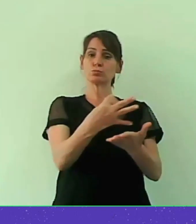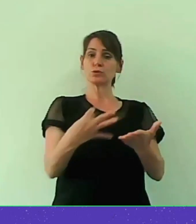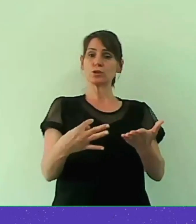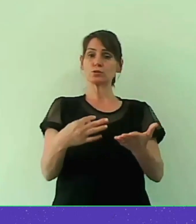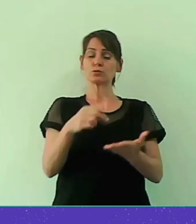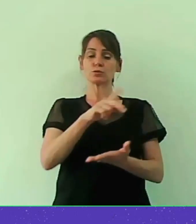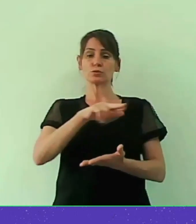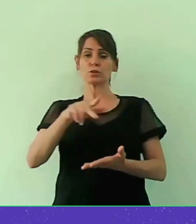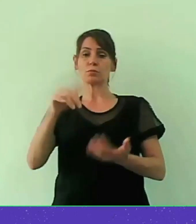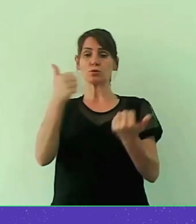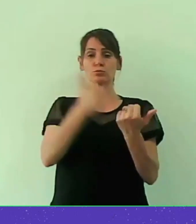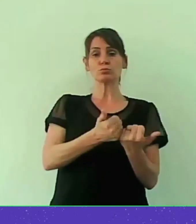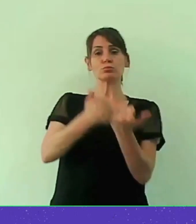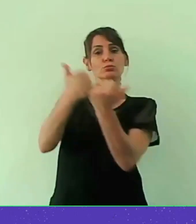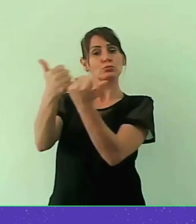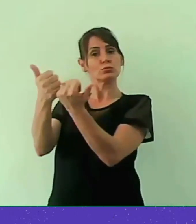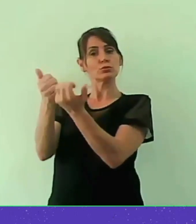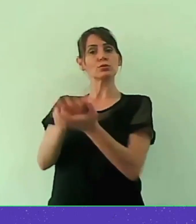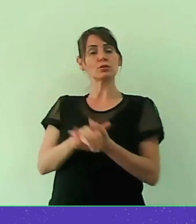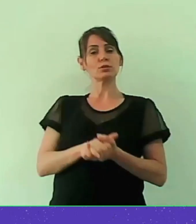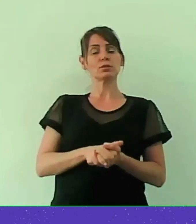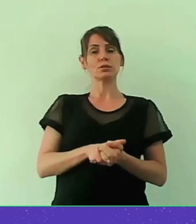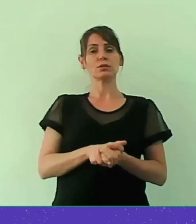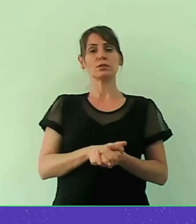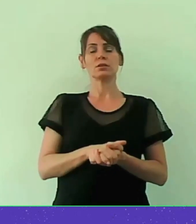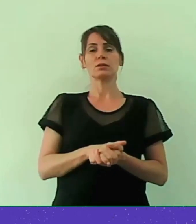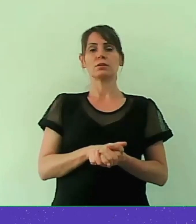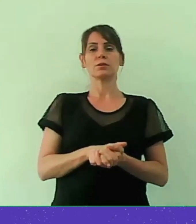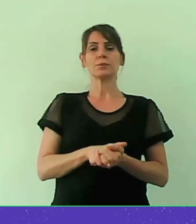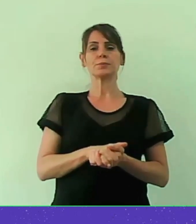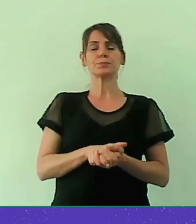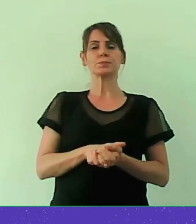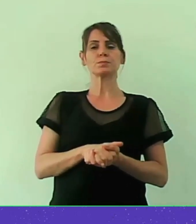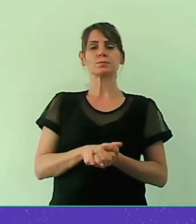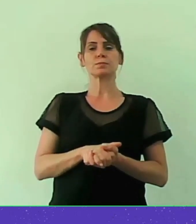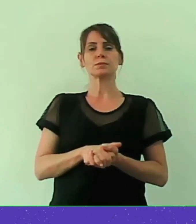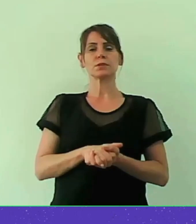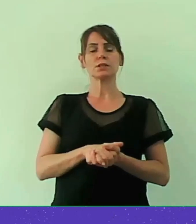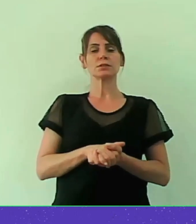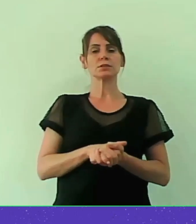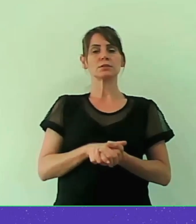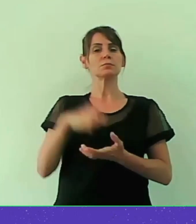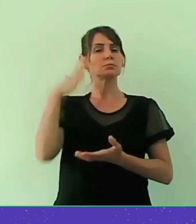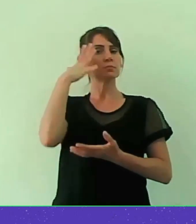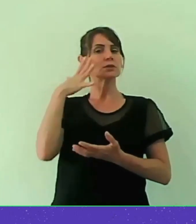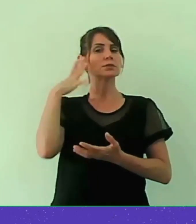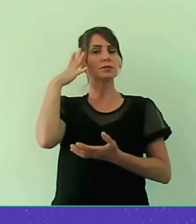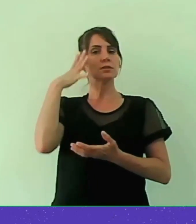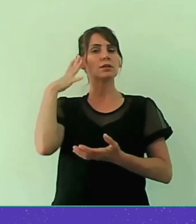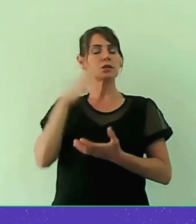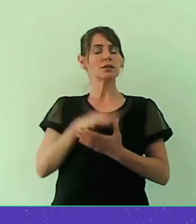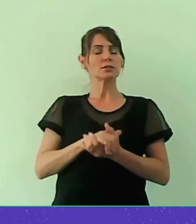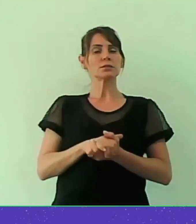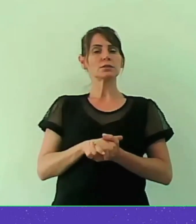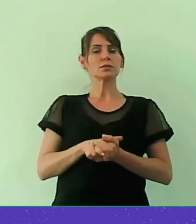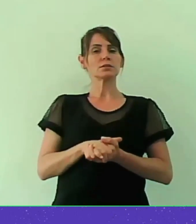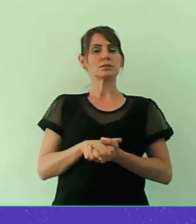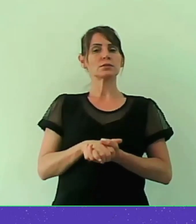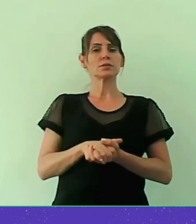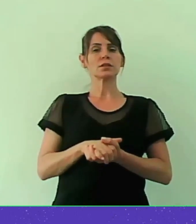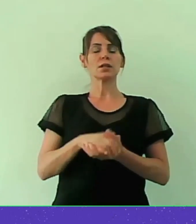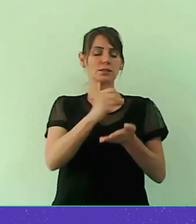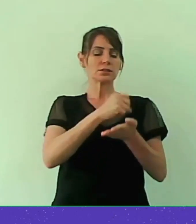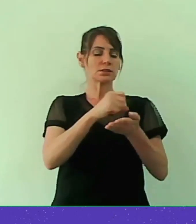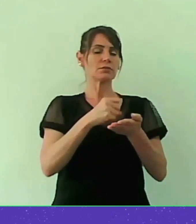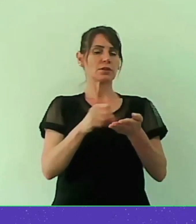que nos apoiam nessa mensagem eles escreveram o seguinte,